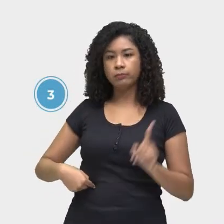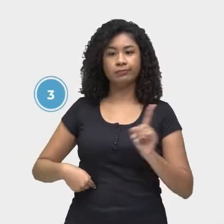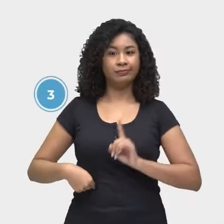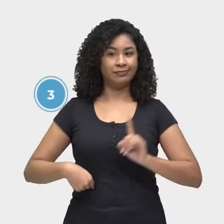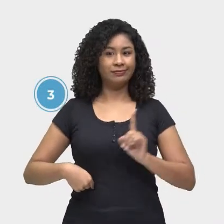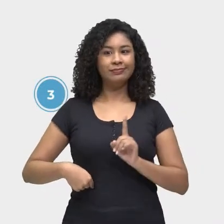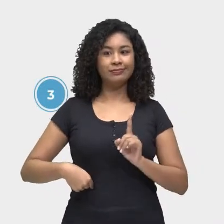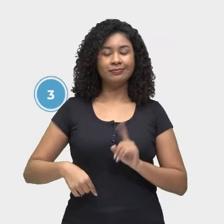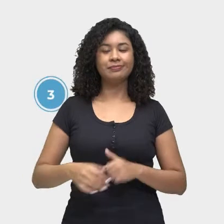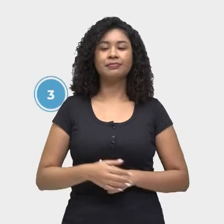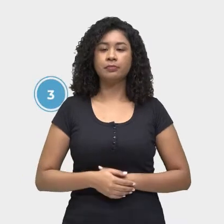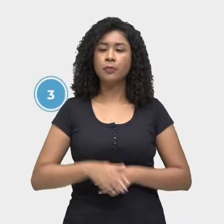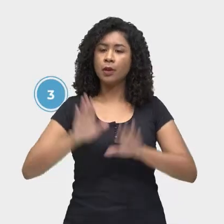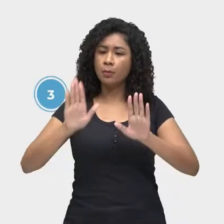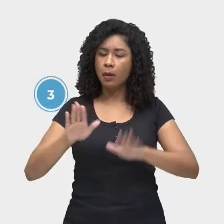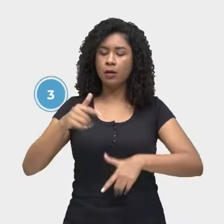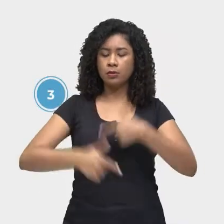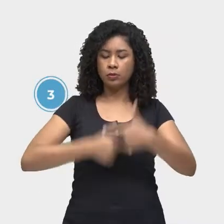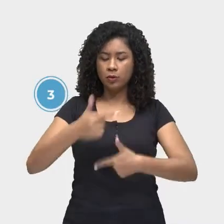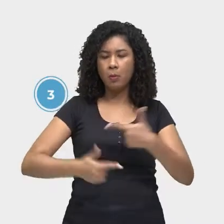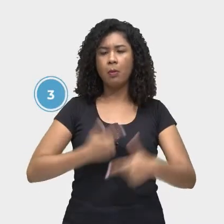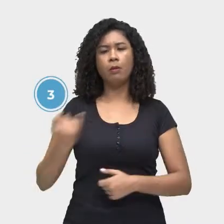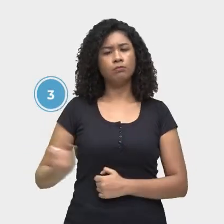participação porque vão produzir